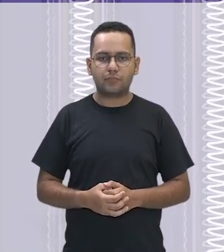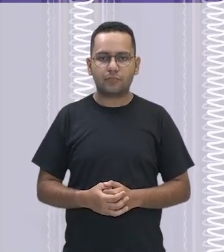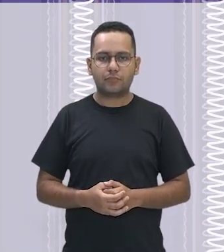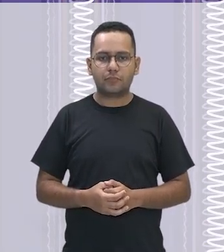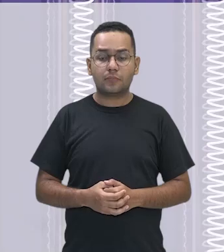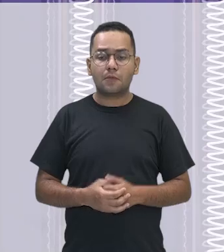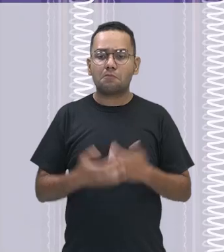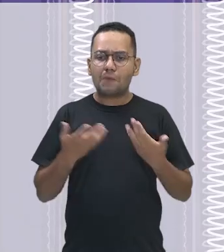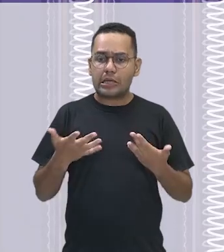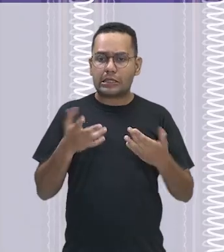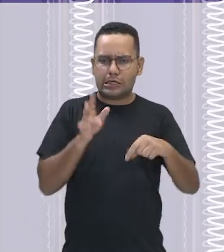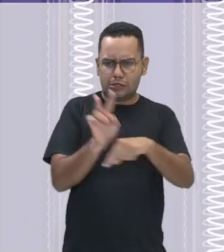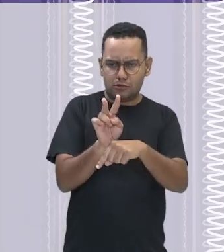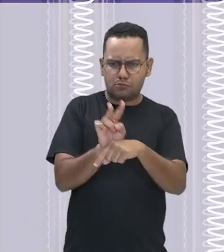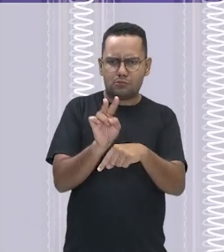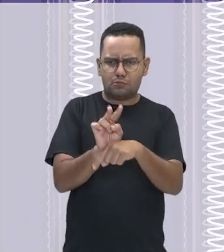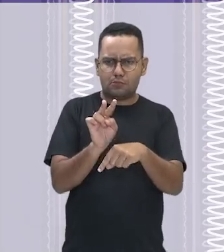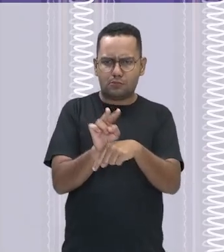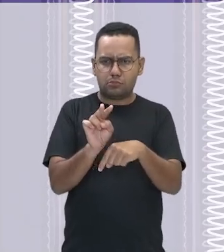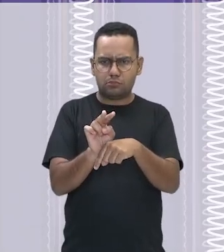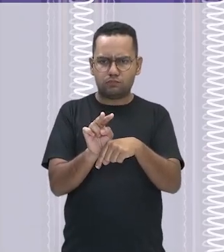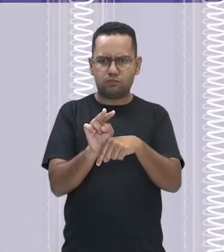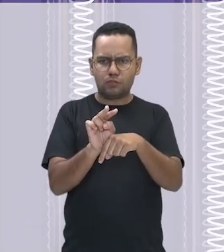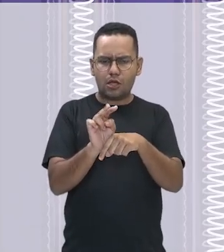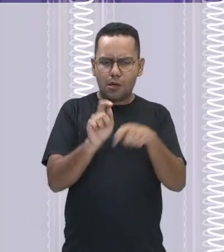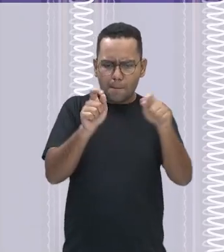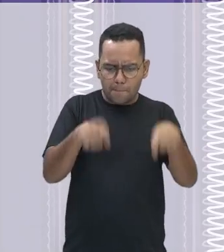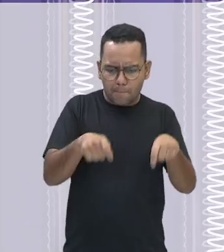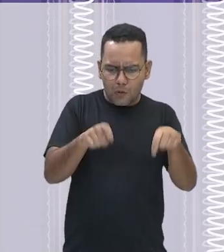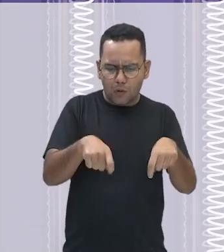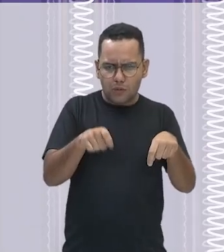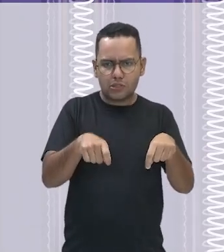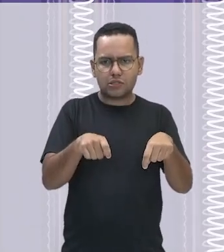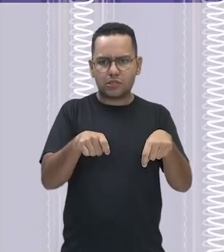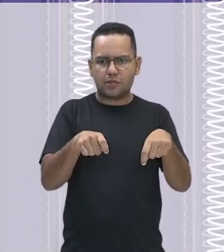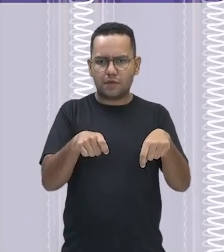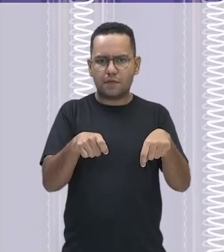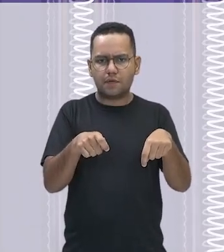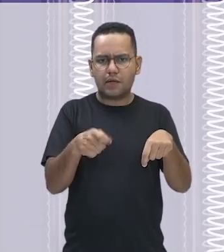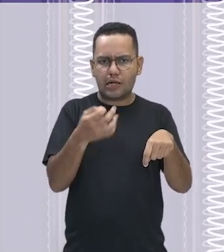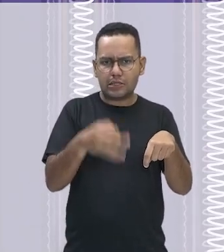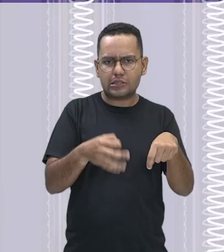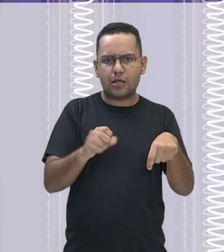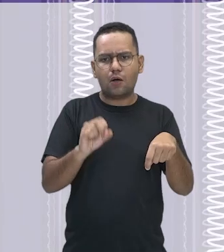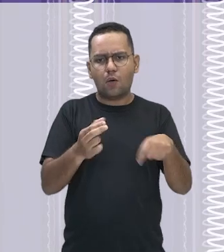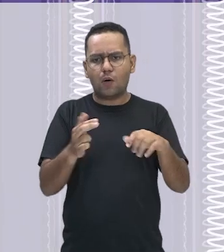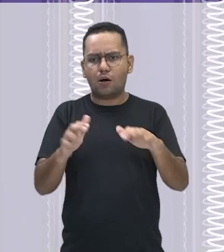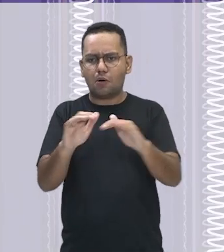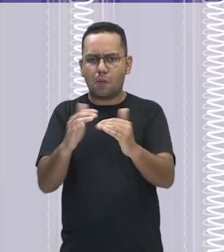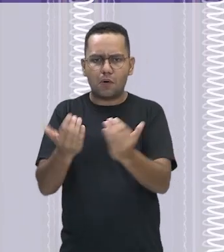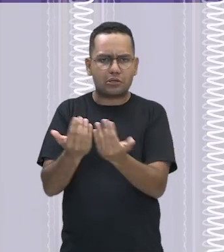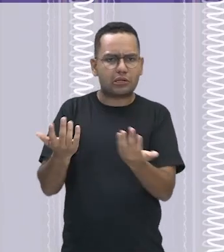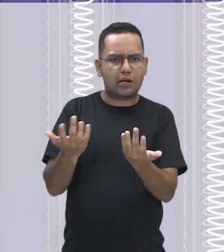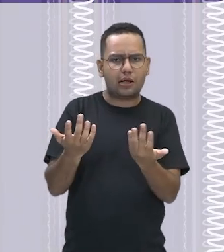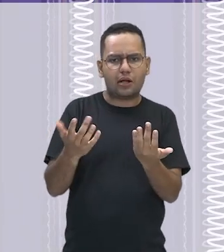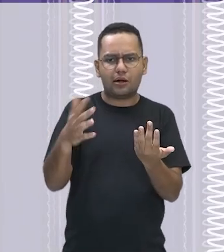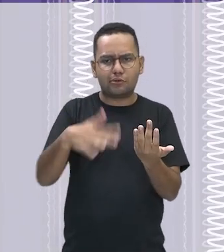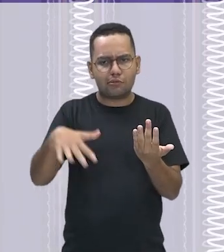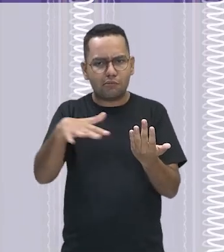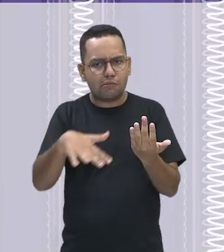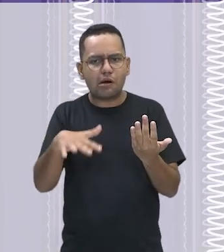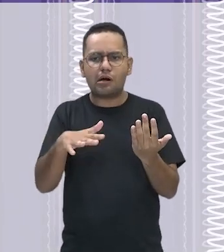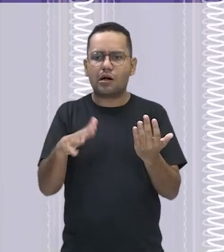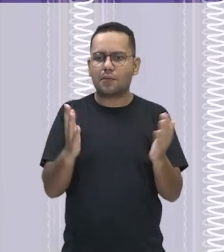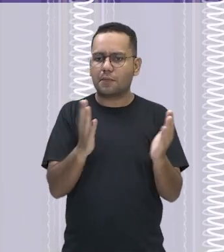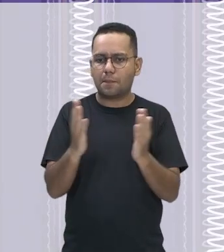ele é conveniente para aquela comunidade, para aquela sociedade vigente, aquele contexto que nós estamos